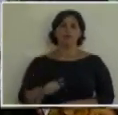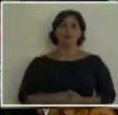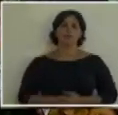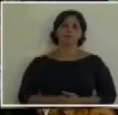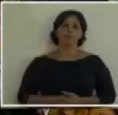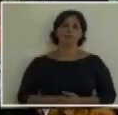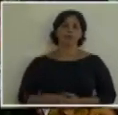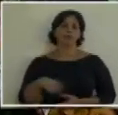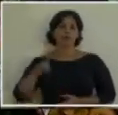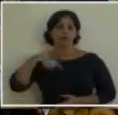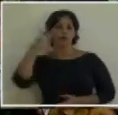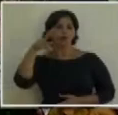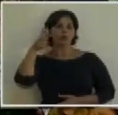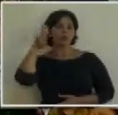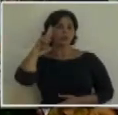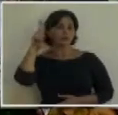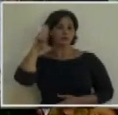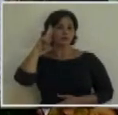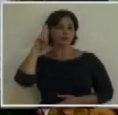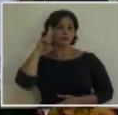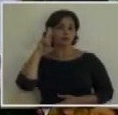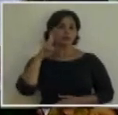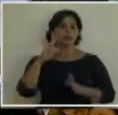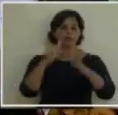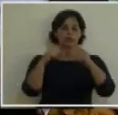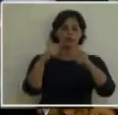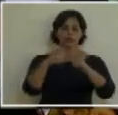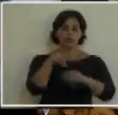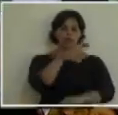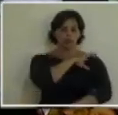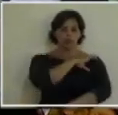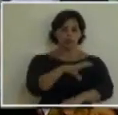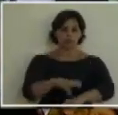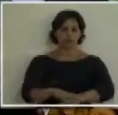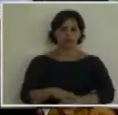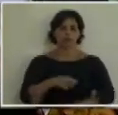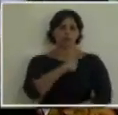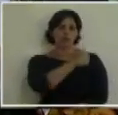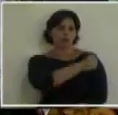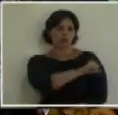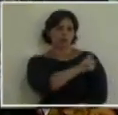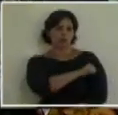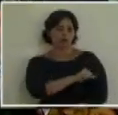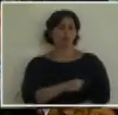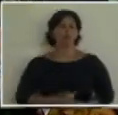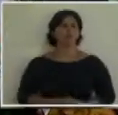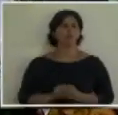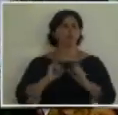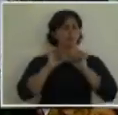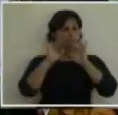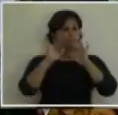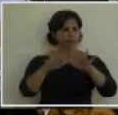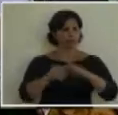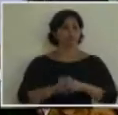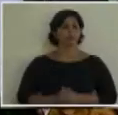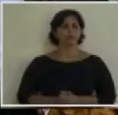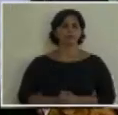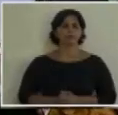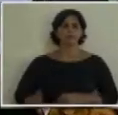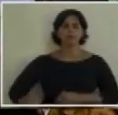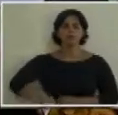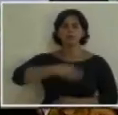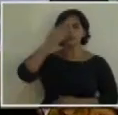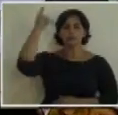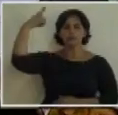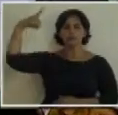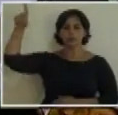Rafael Oliveira, Assembleia de Deus de Campo Grande, fogo puro, canela de fogo, homem de